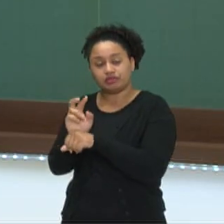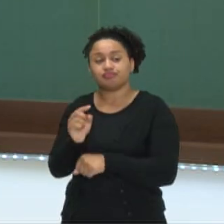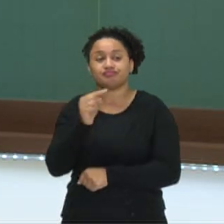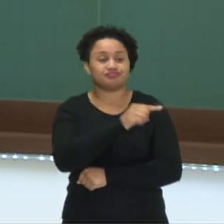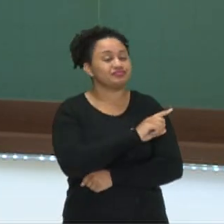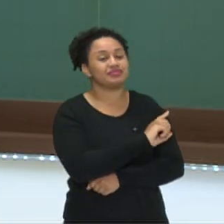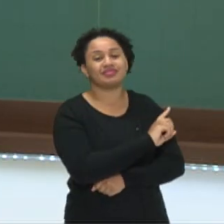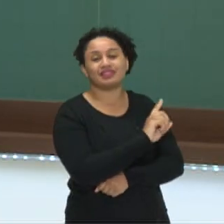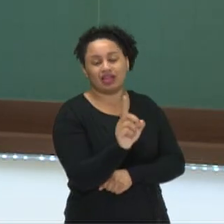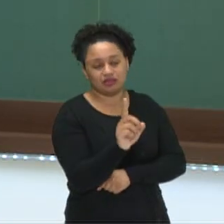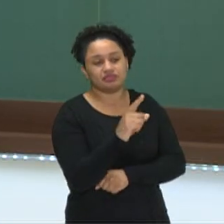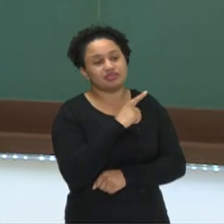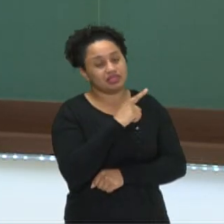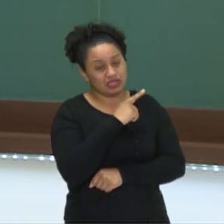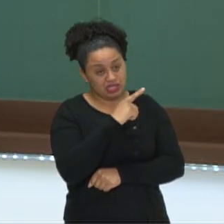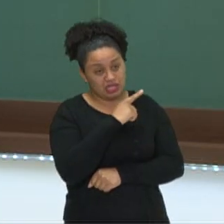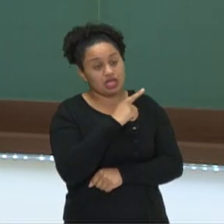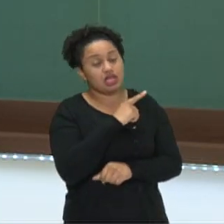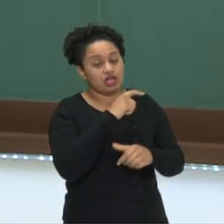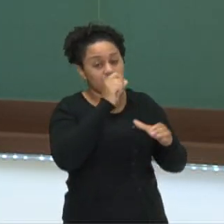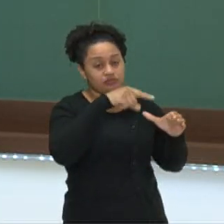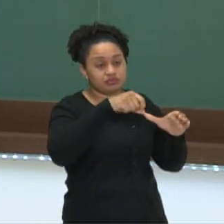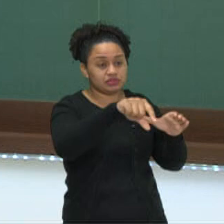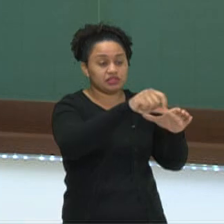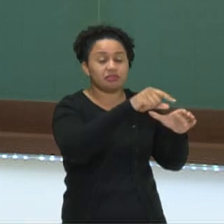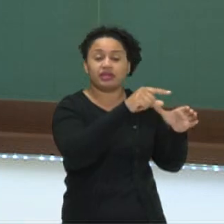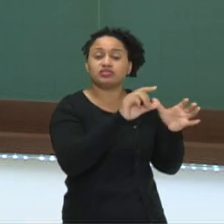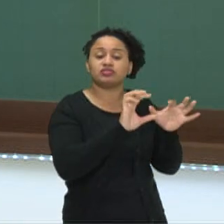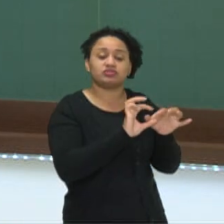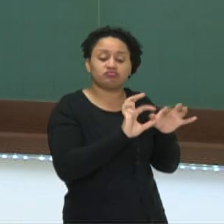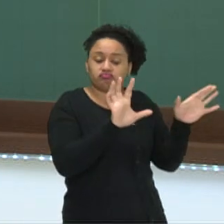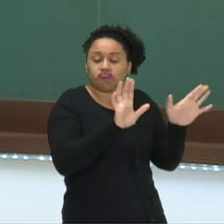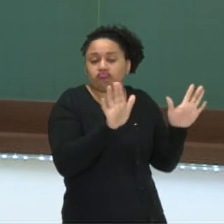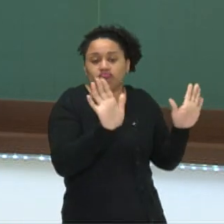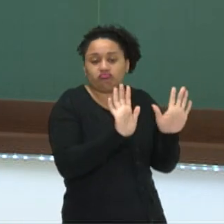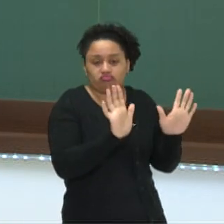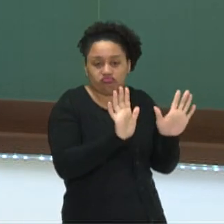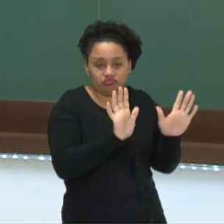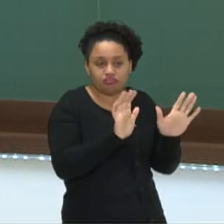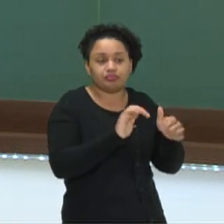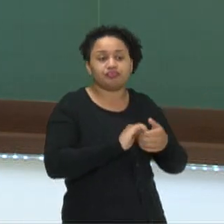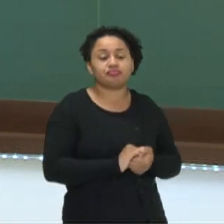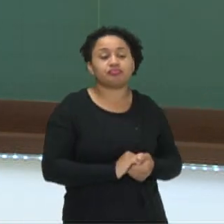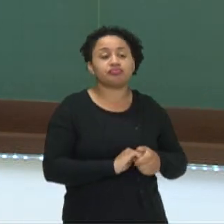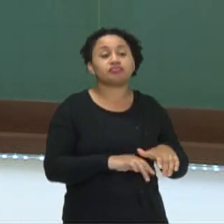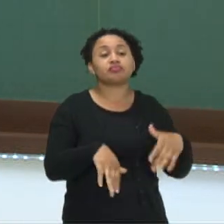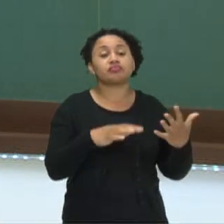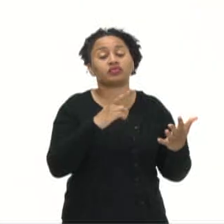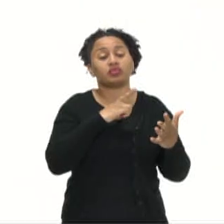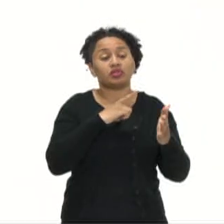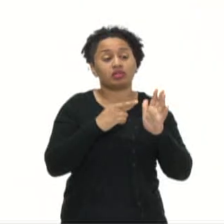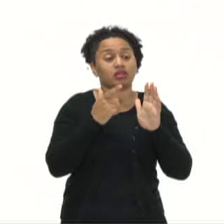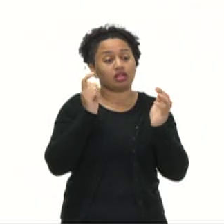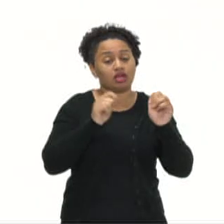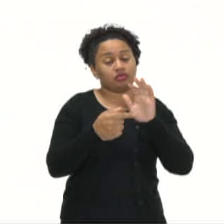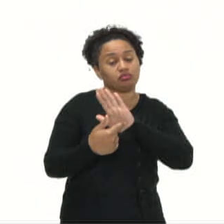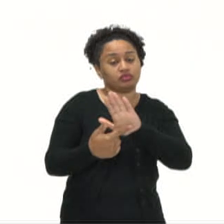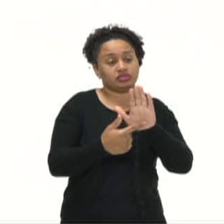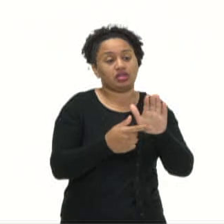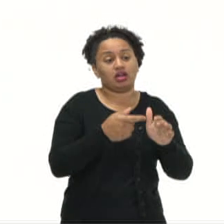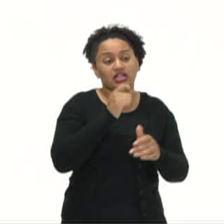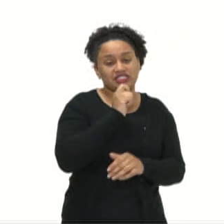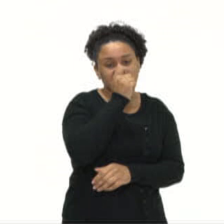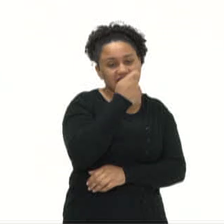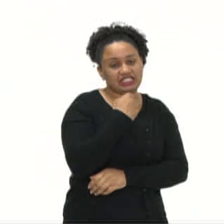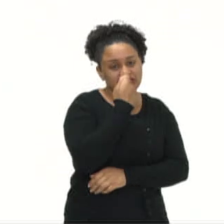não, elas possuem as suas sementes nuas. E aqui a gente tem a revelação disso. O